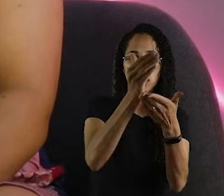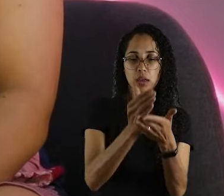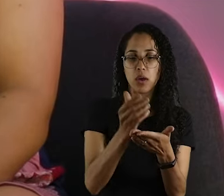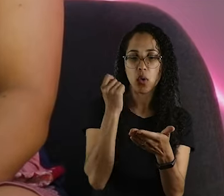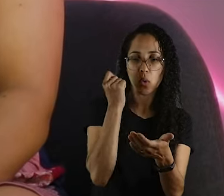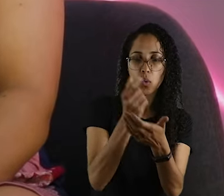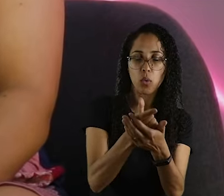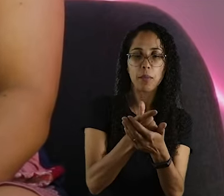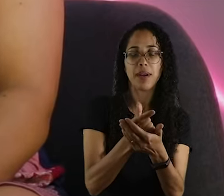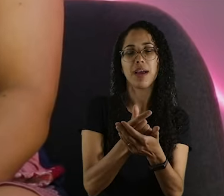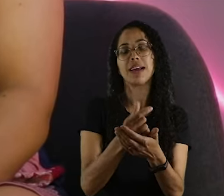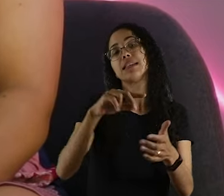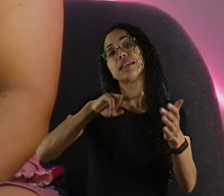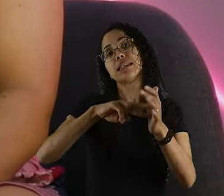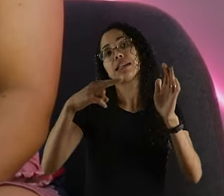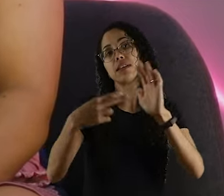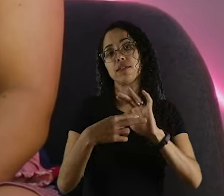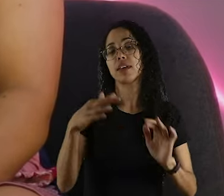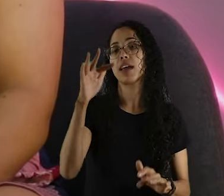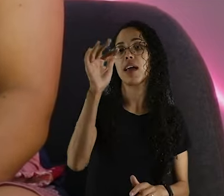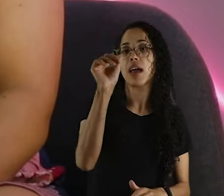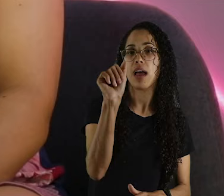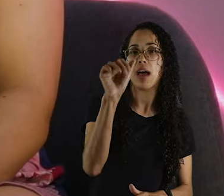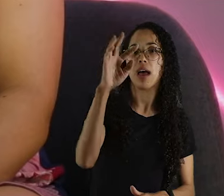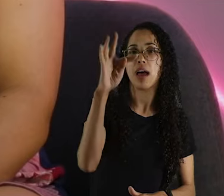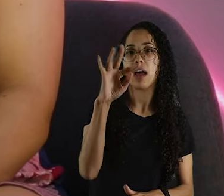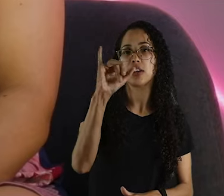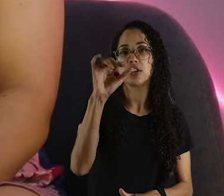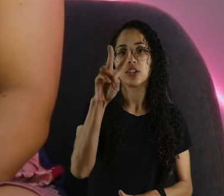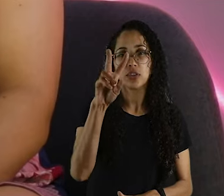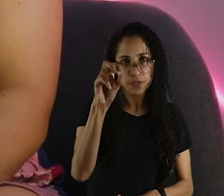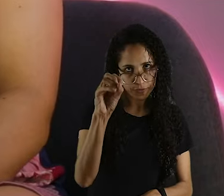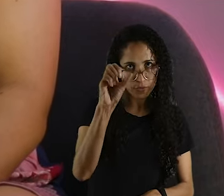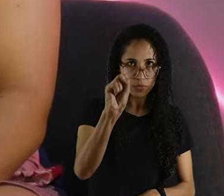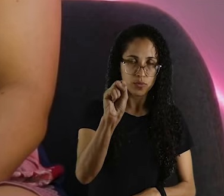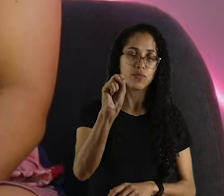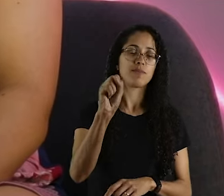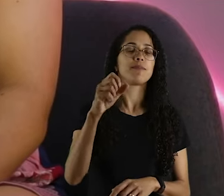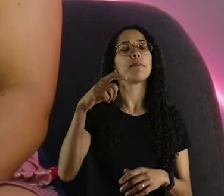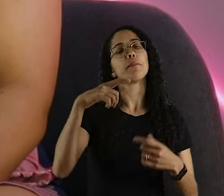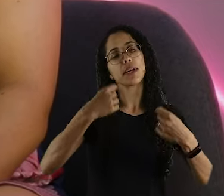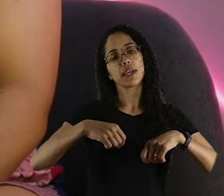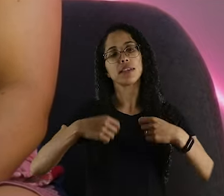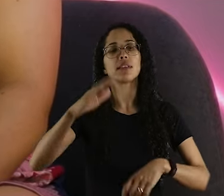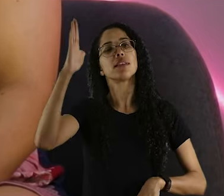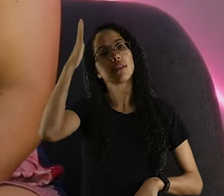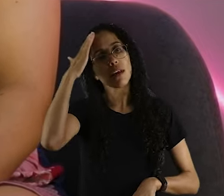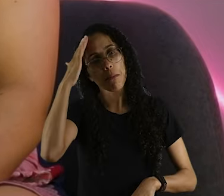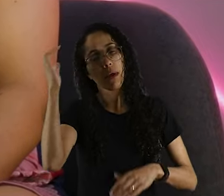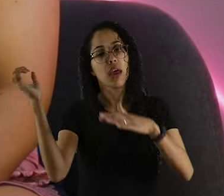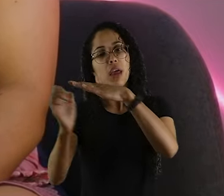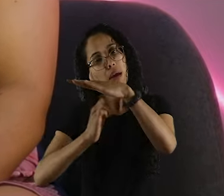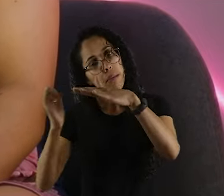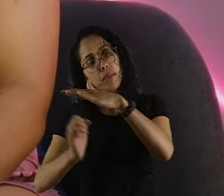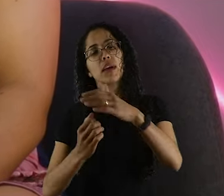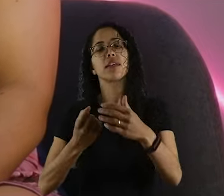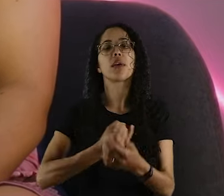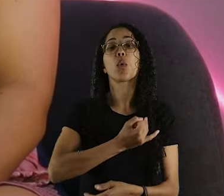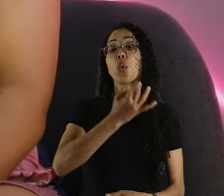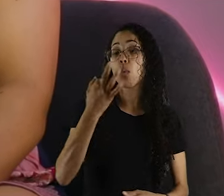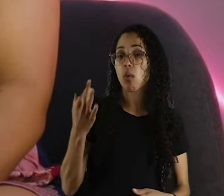falando. São os ativos que você tem que saber qual ativo que é aquela empresa. Aí tem que